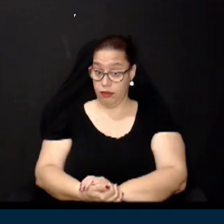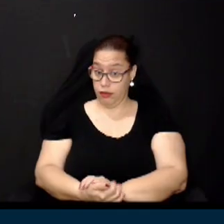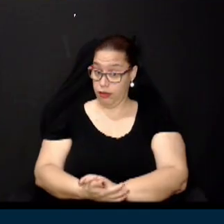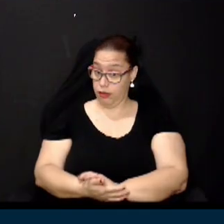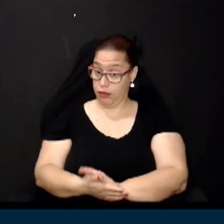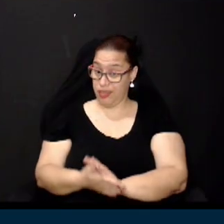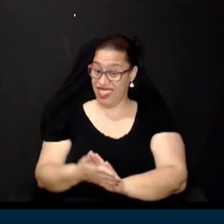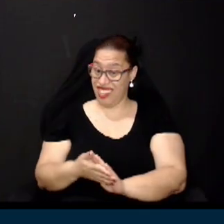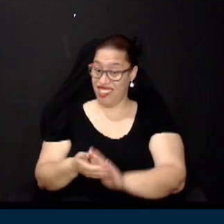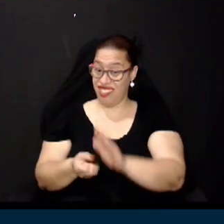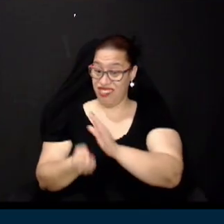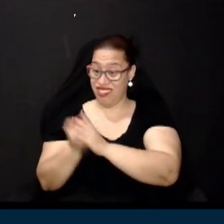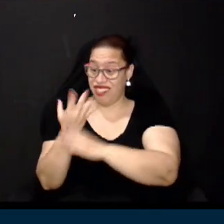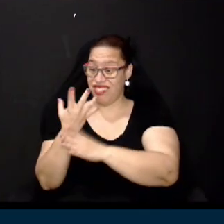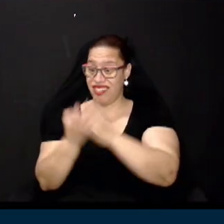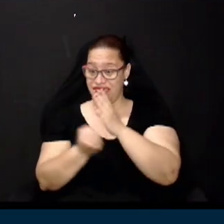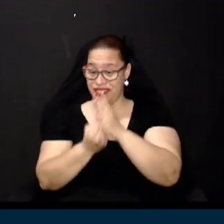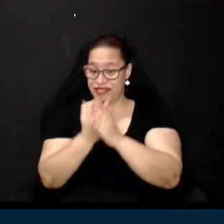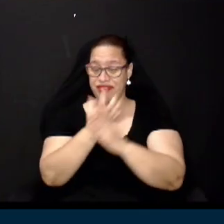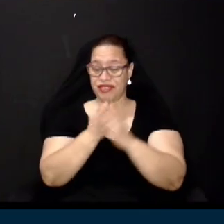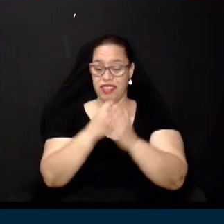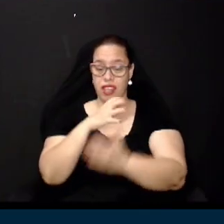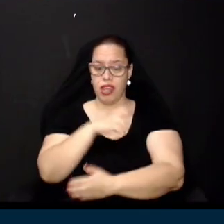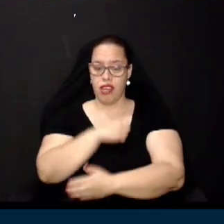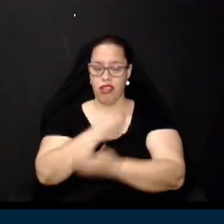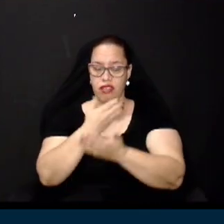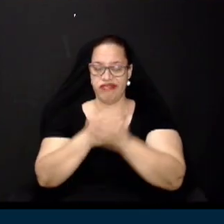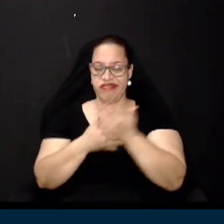vão acontecendo, a paixão acaba, a gente vai